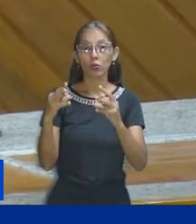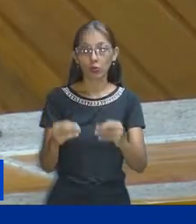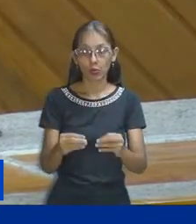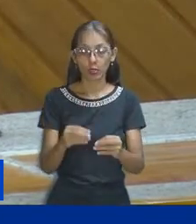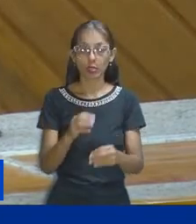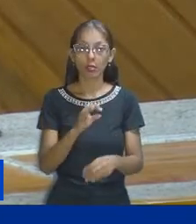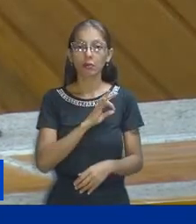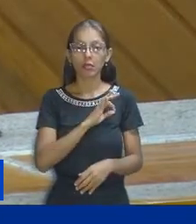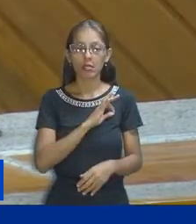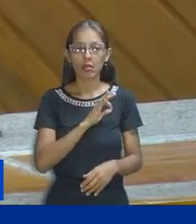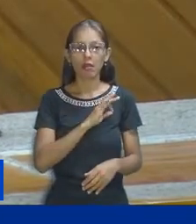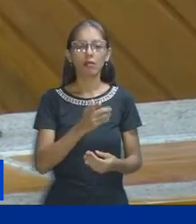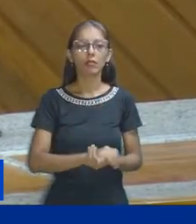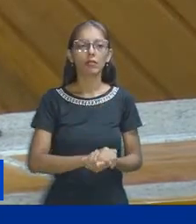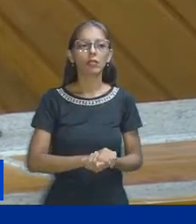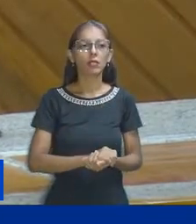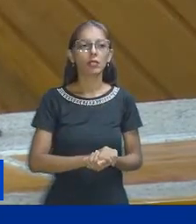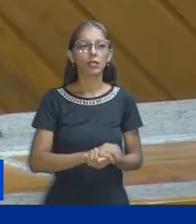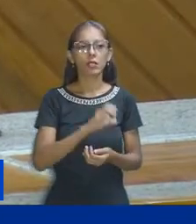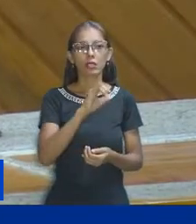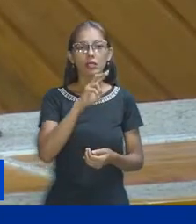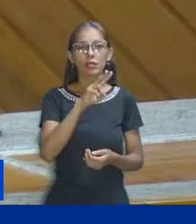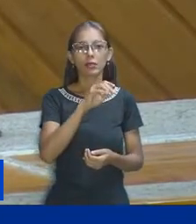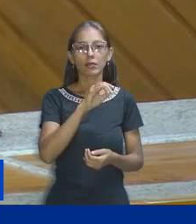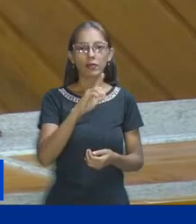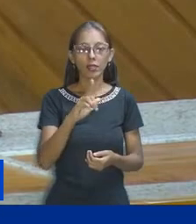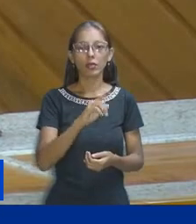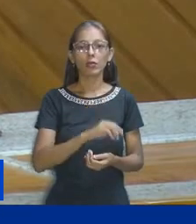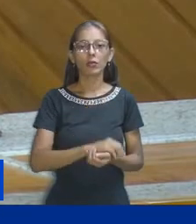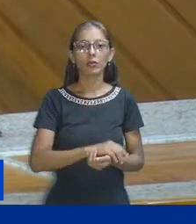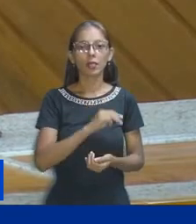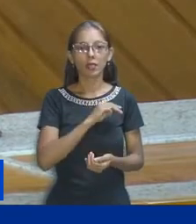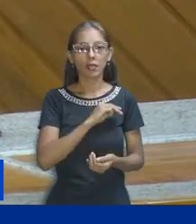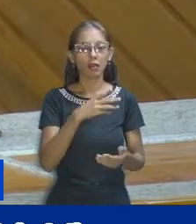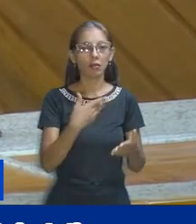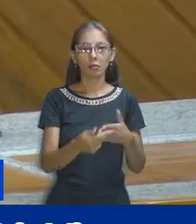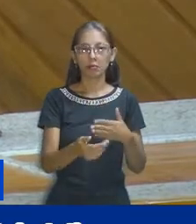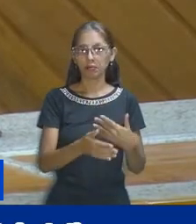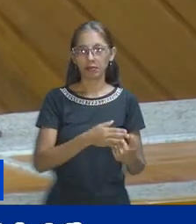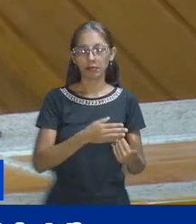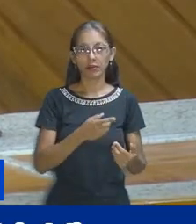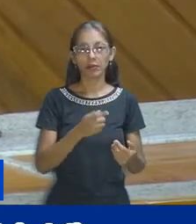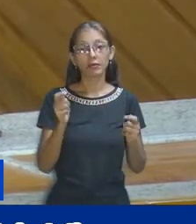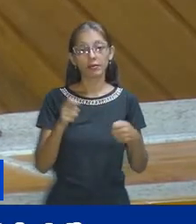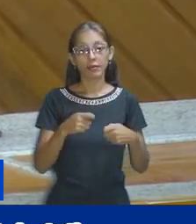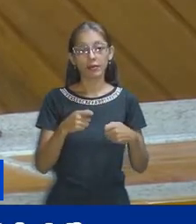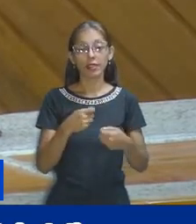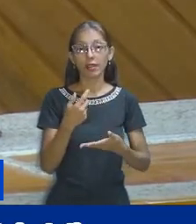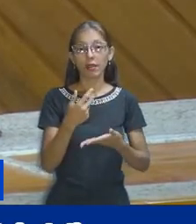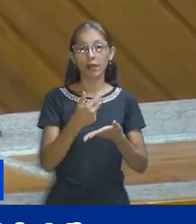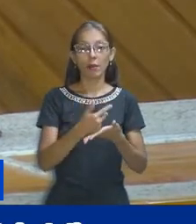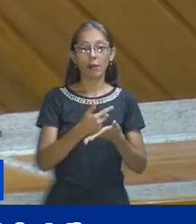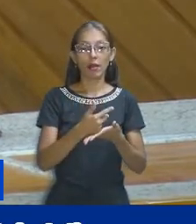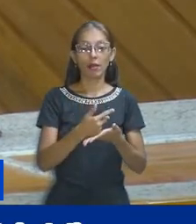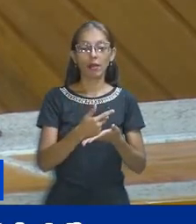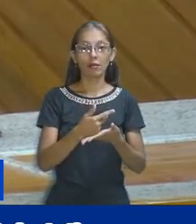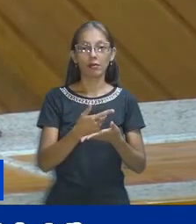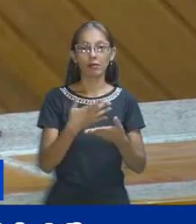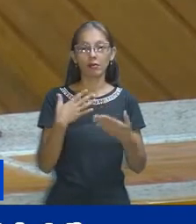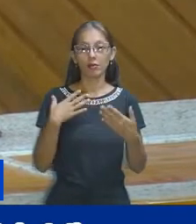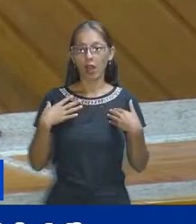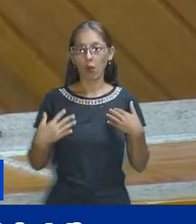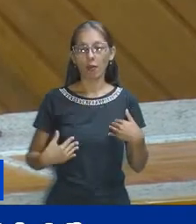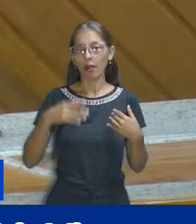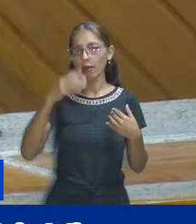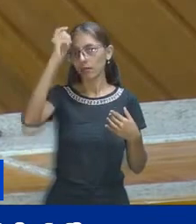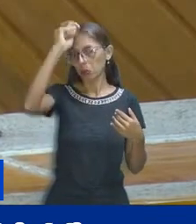sejam civis ou militares, utilizando câmeras, as câmeras, não é? Na roupa, na